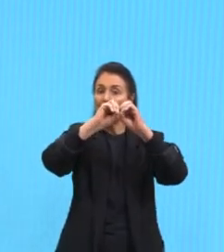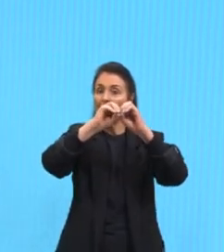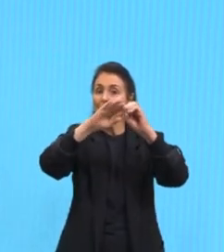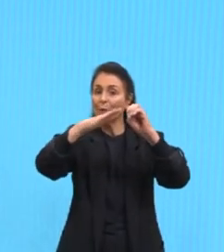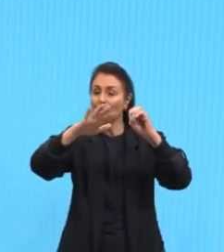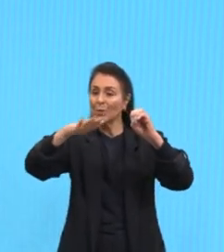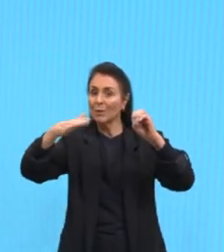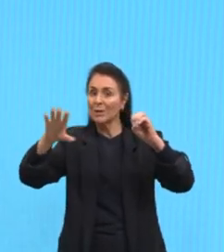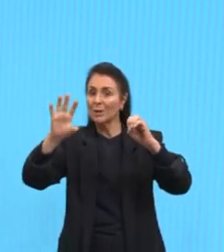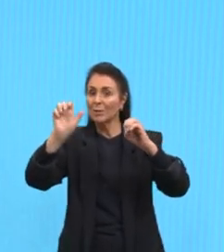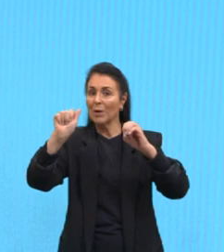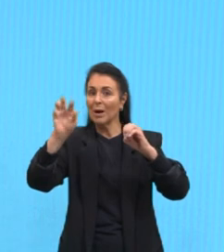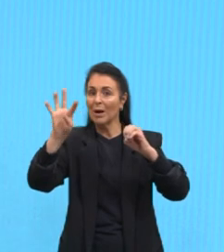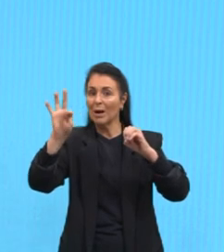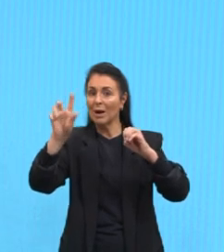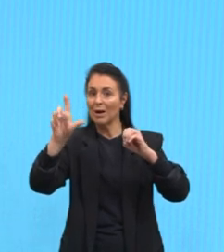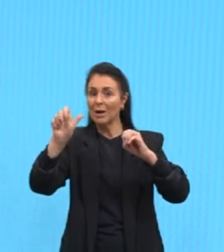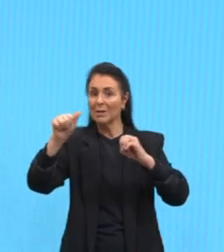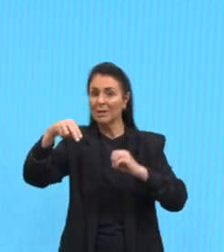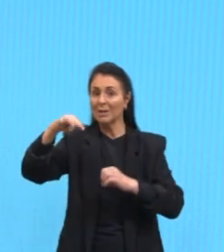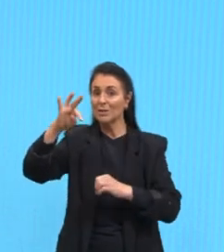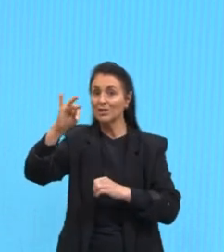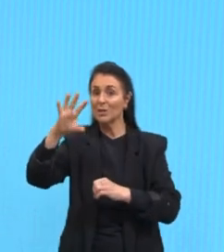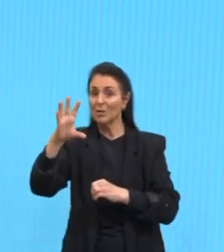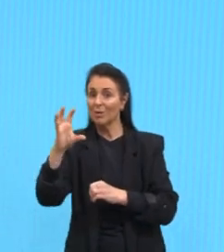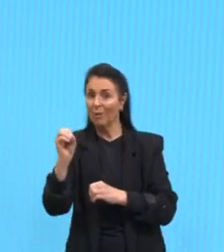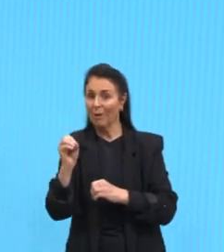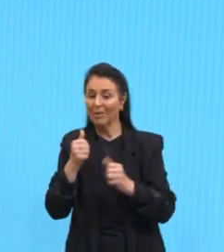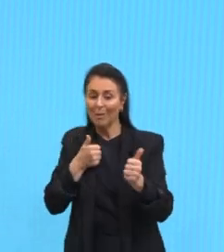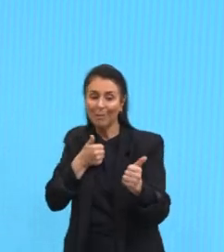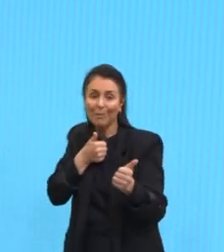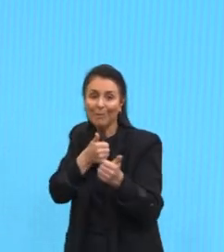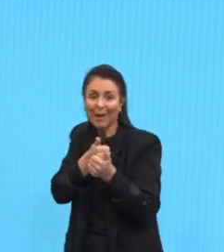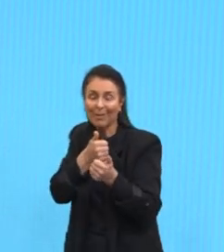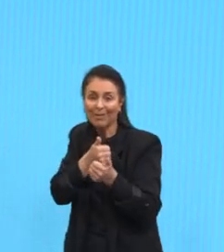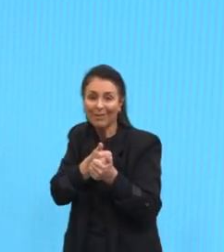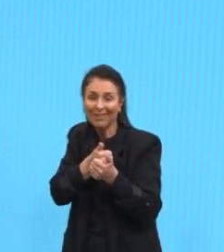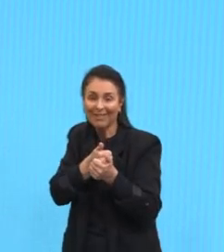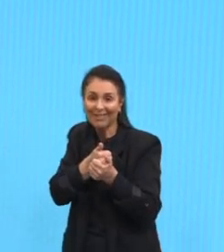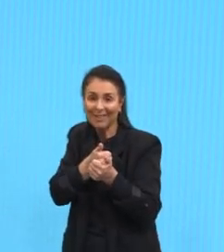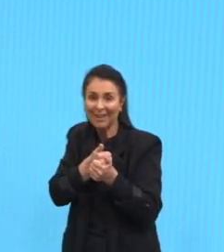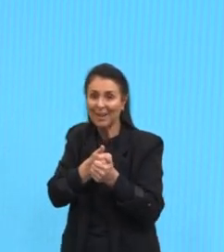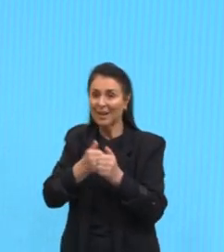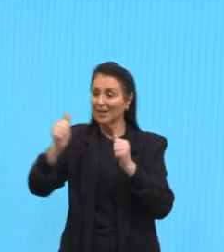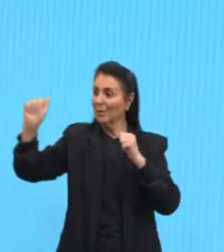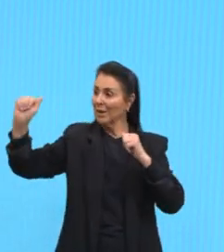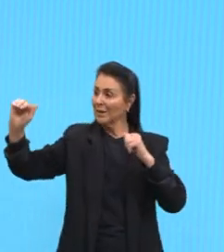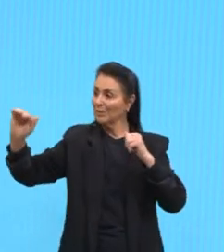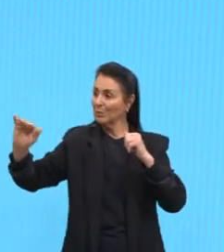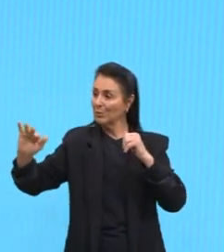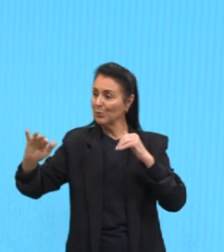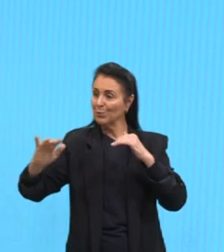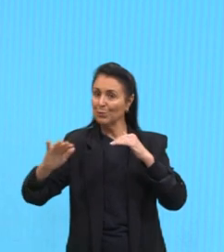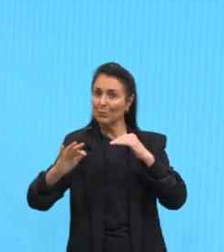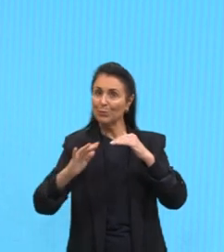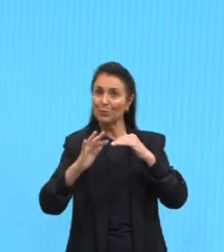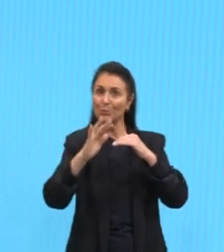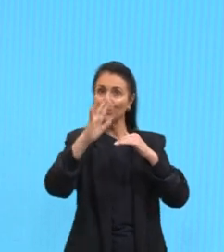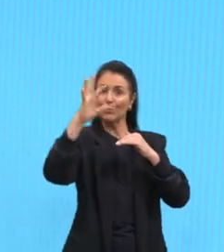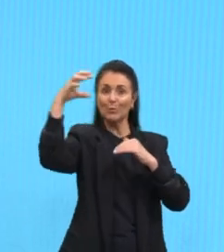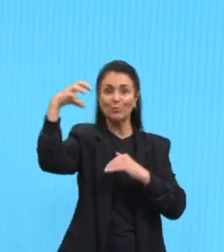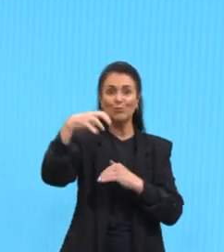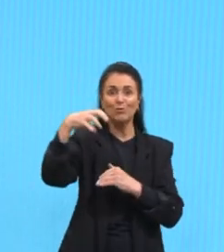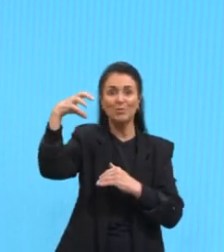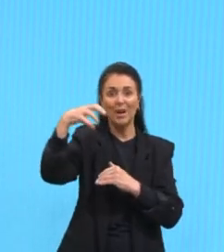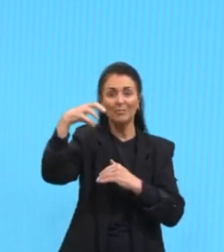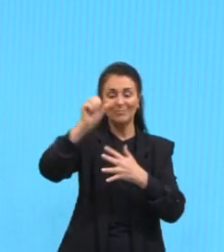no na Costa do Atlântico tá então ela vai receber essa essa essa essa chuvas e aí ela